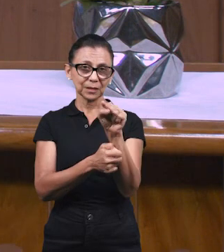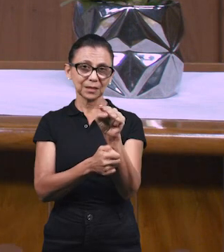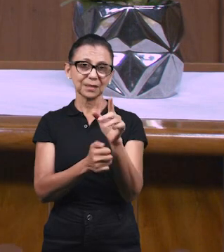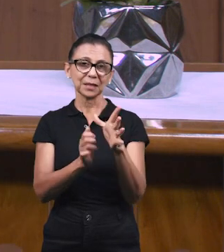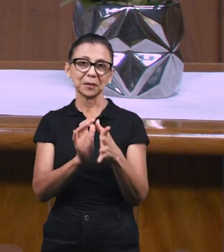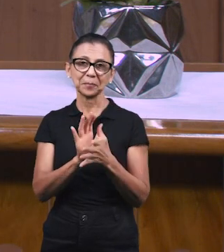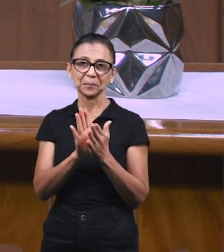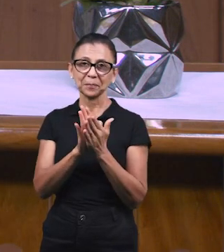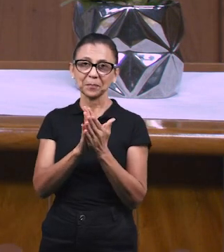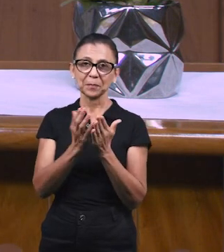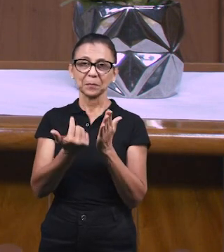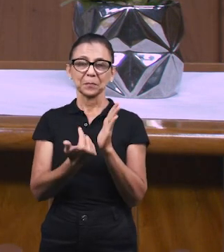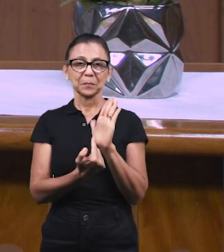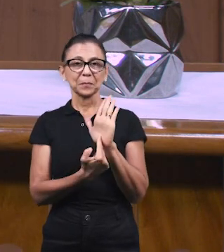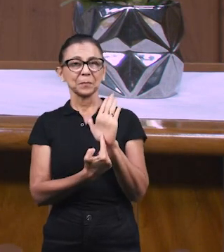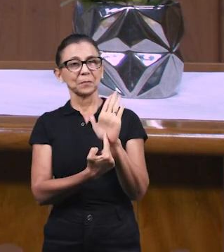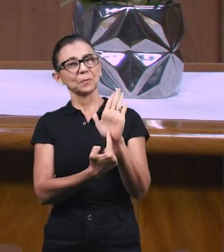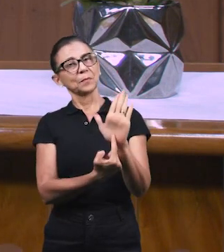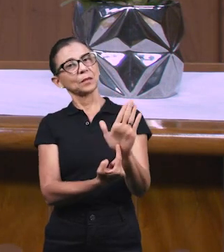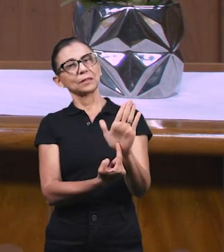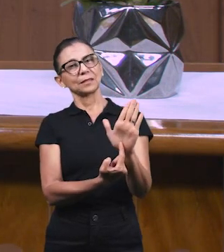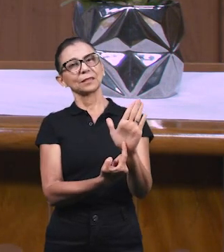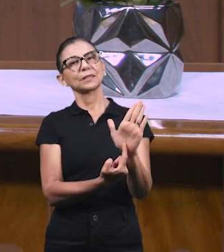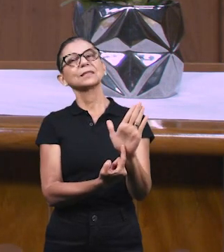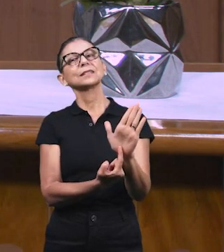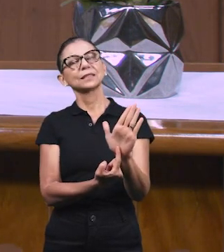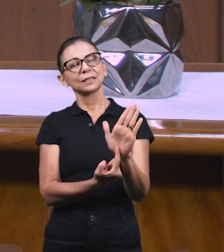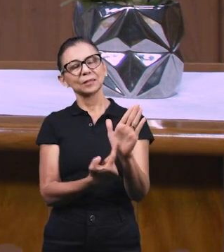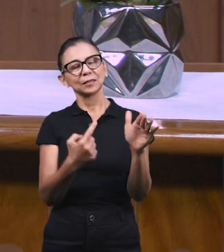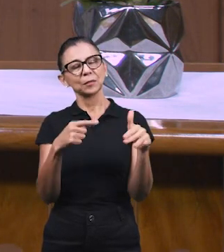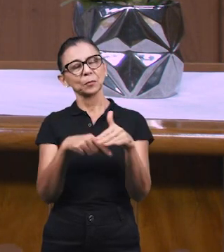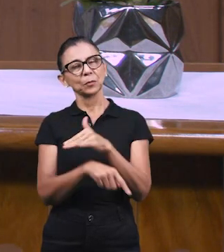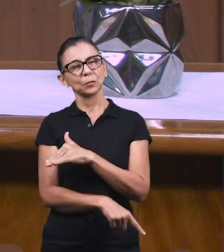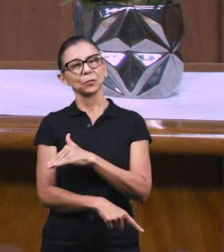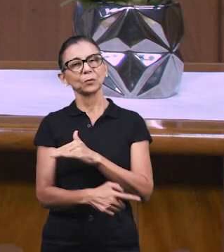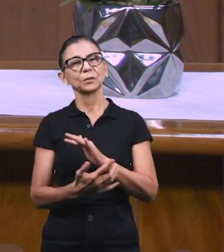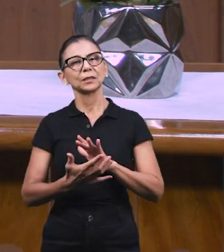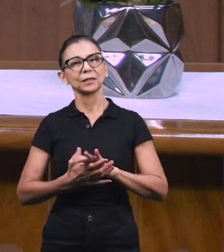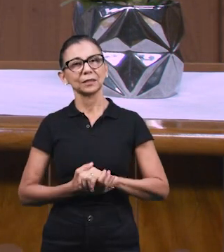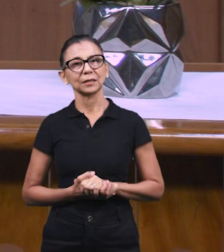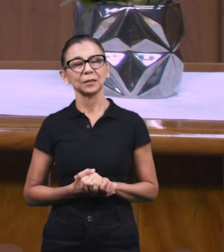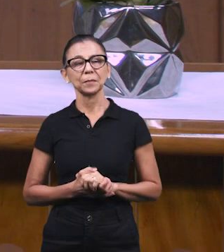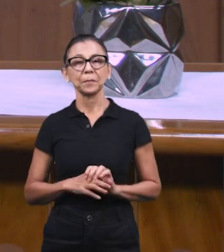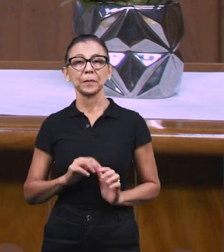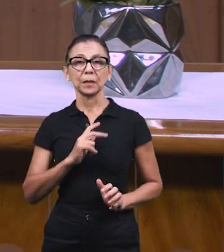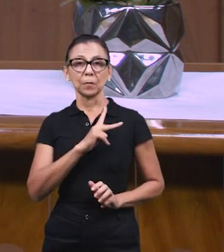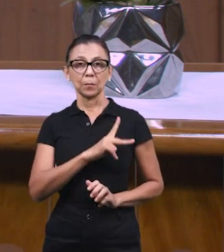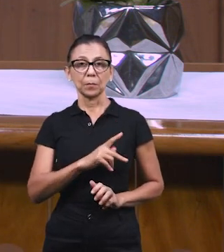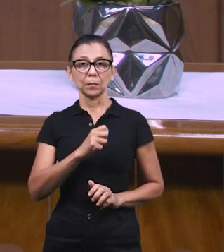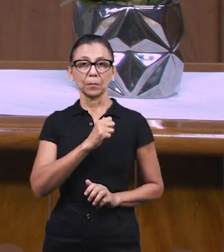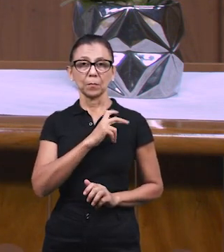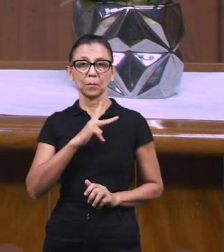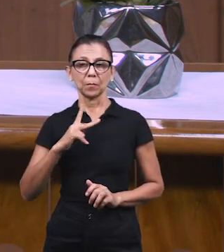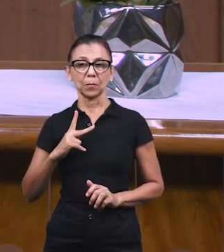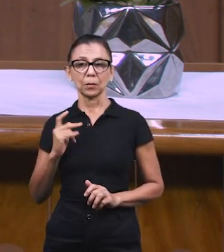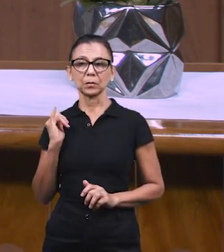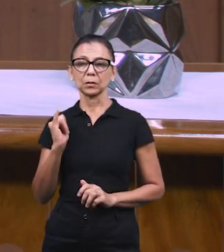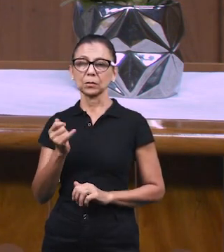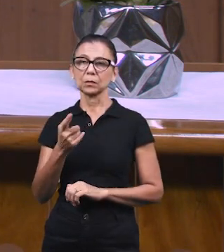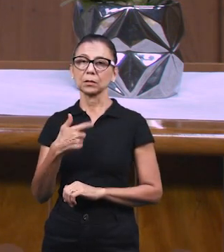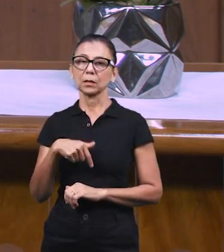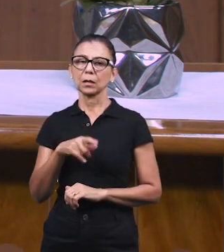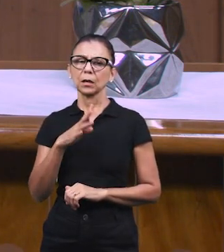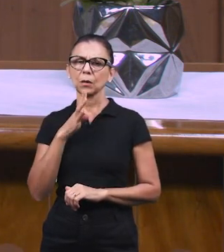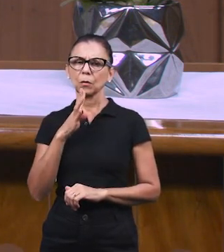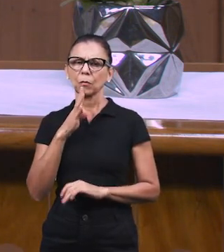que estão na Sua Palavra e que estão além da letra, né? O apóstolo Paulo fala disso. Foi esse o